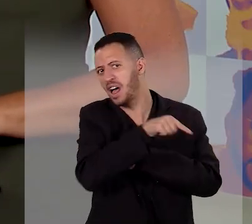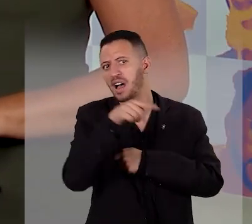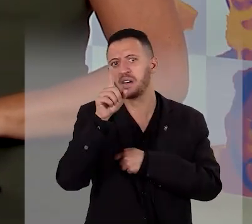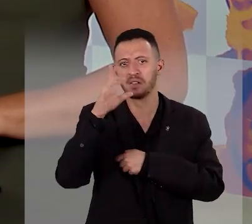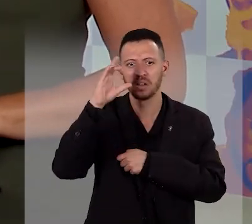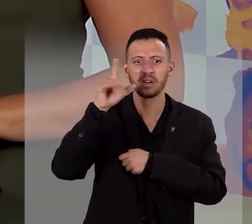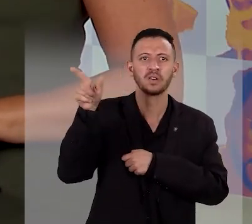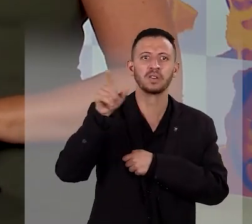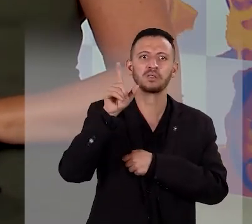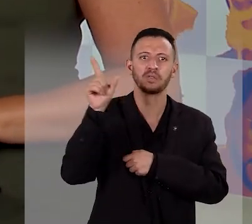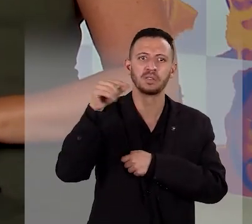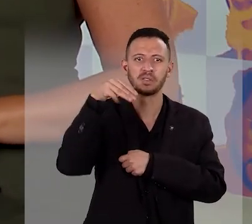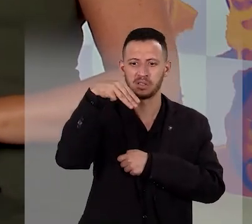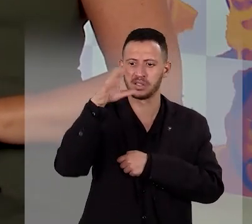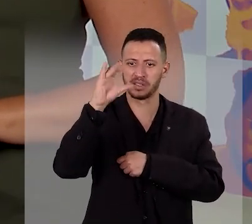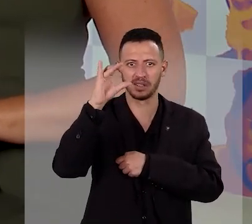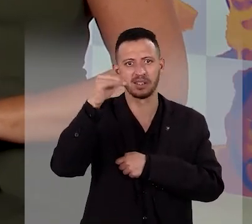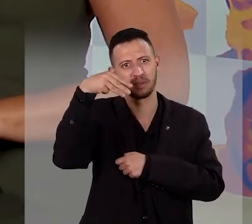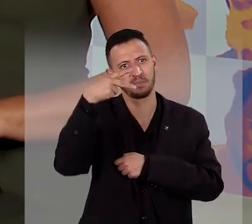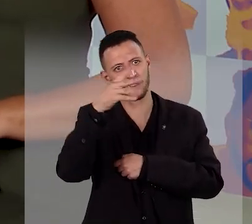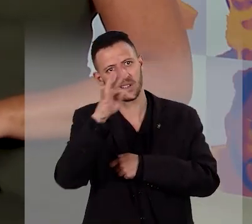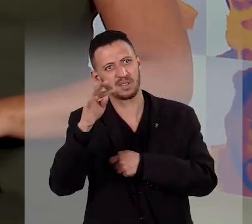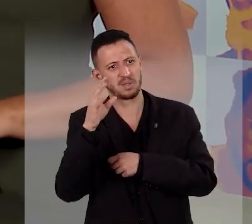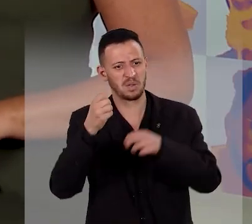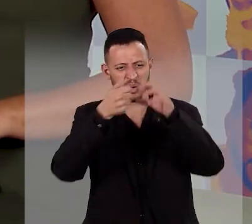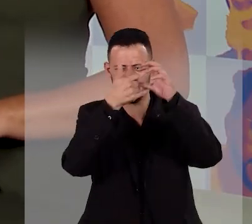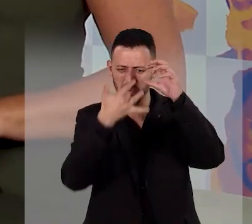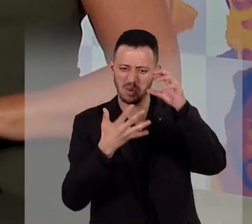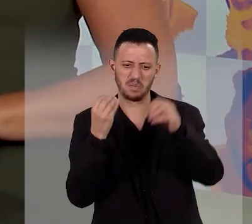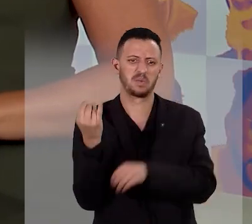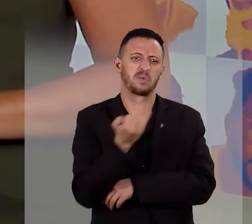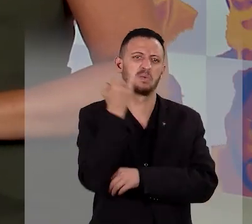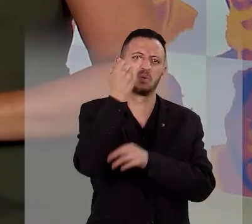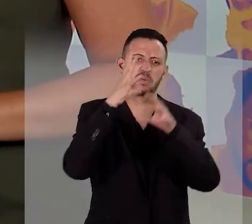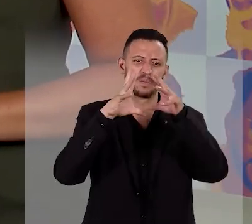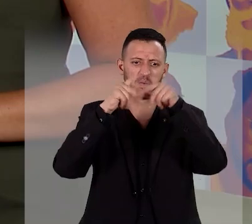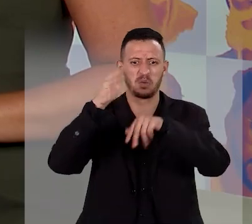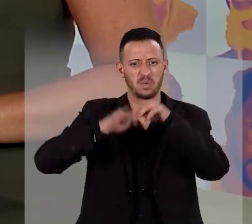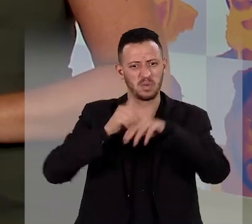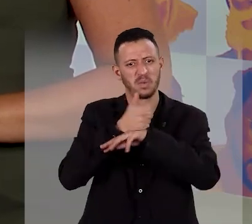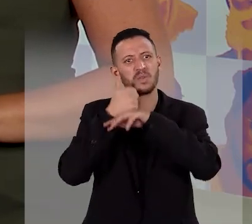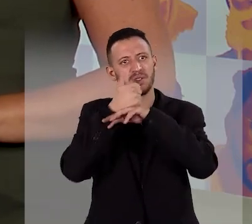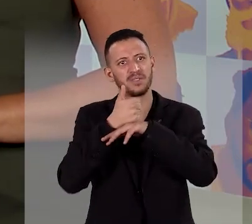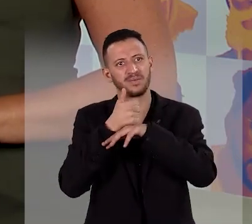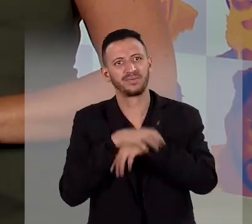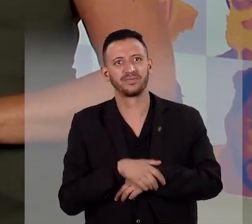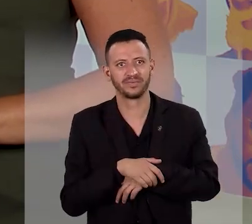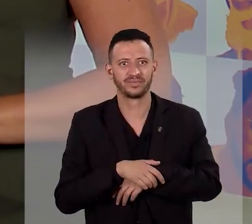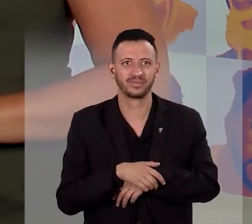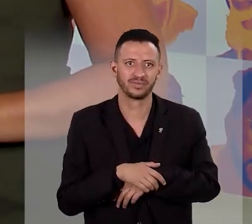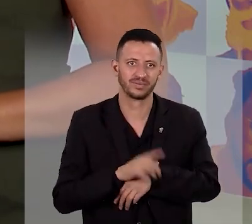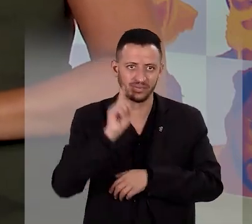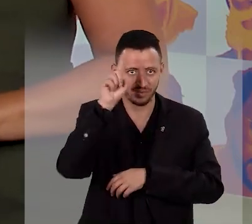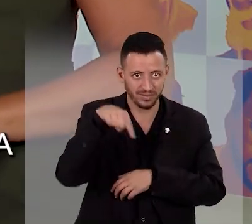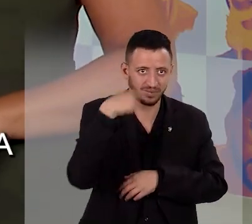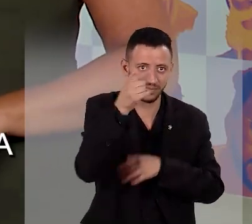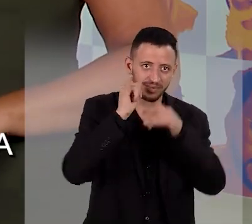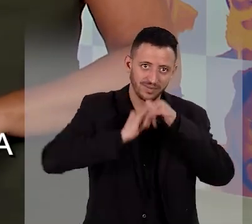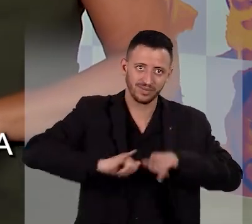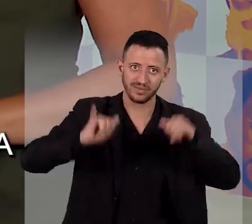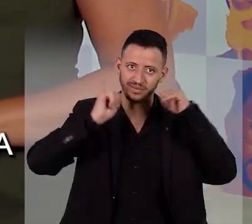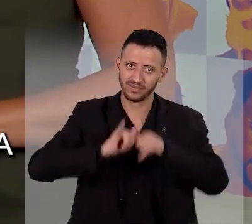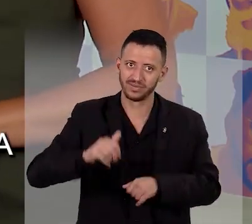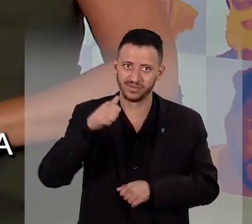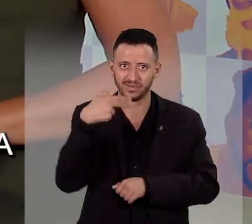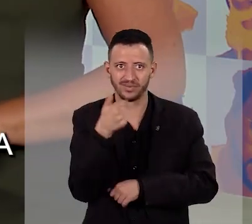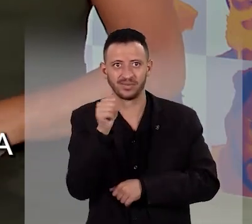MPT? Entra lá, curte, compartilha, conteúdo de muita relevância para cada trabalhador e trabalhadora desse país. E depois